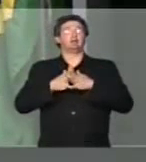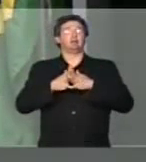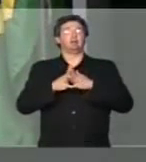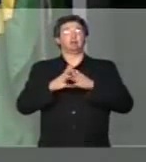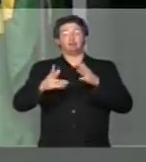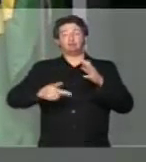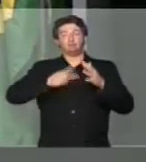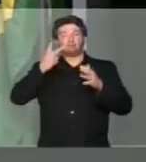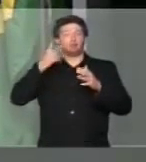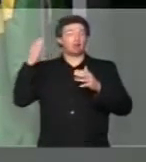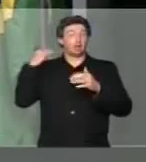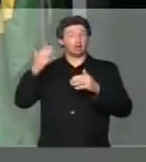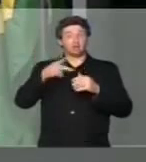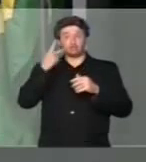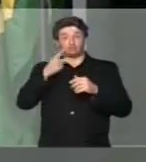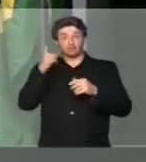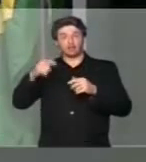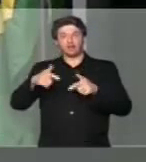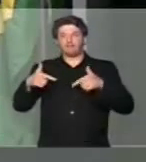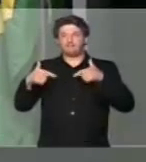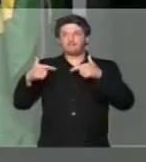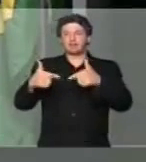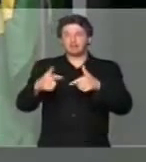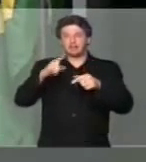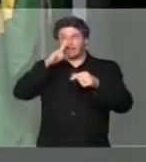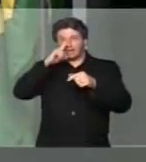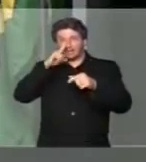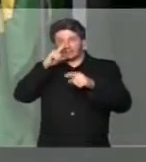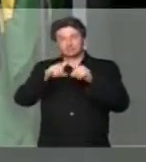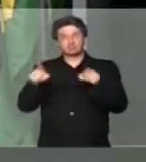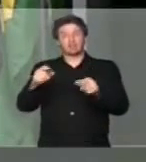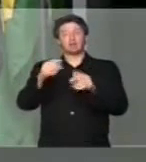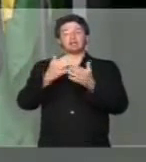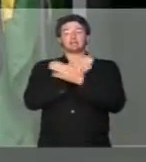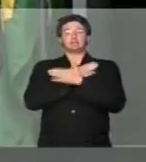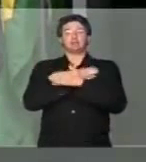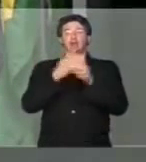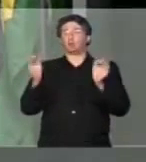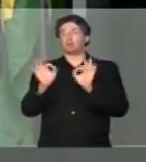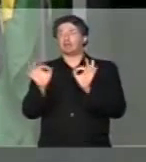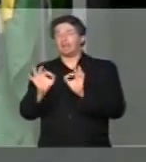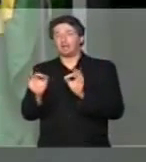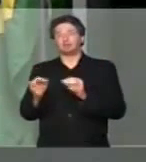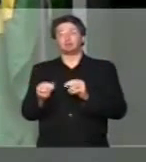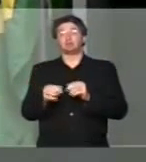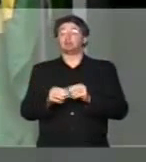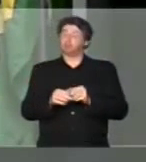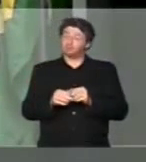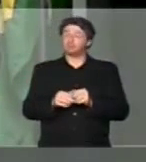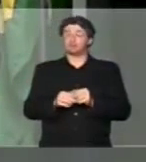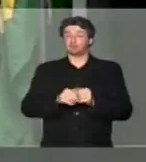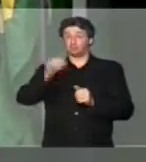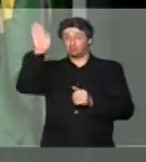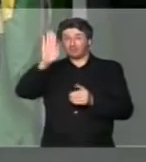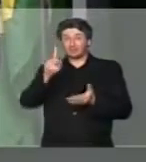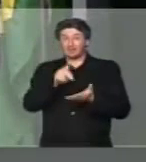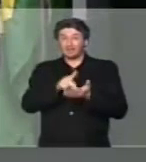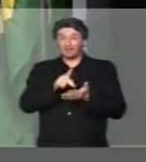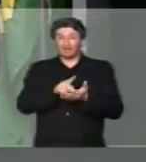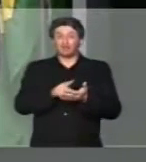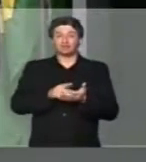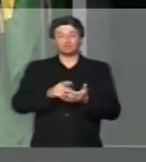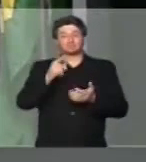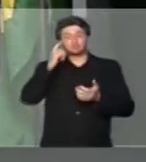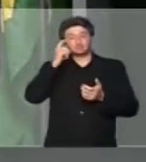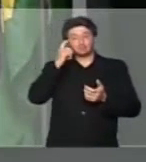se falava em enfrentar a crise sem desempregar? Pois é, no Brasil real, desde